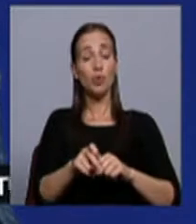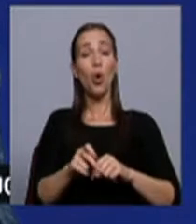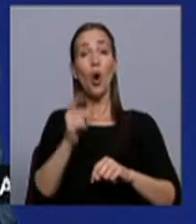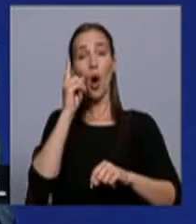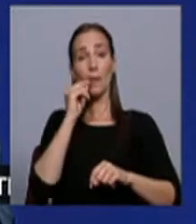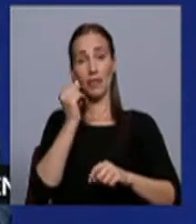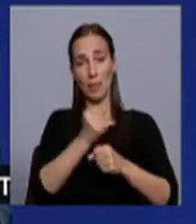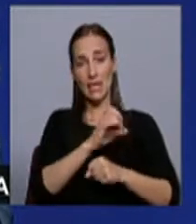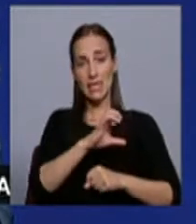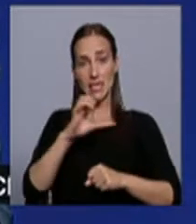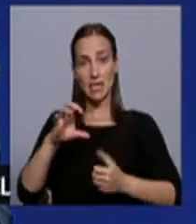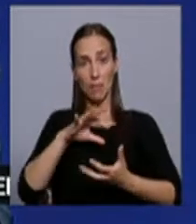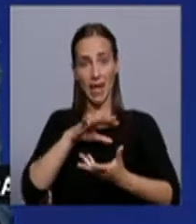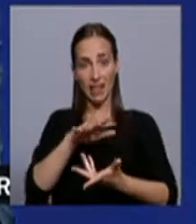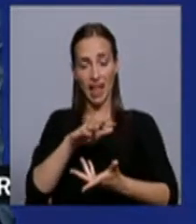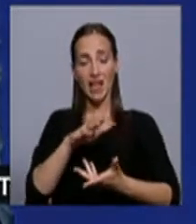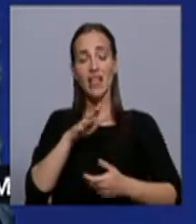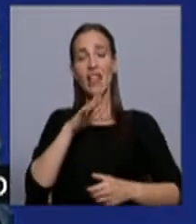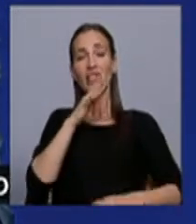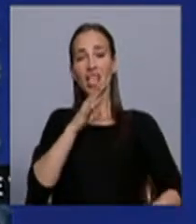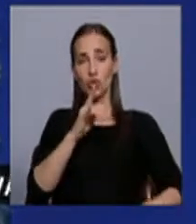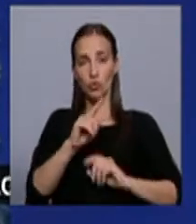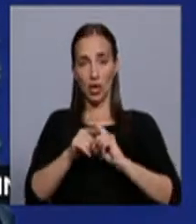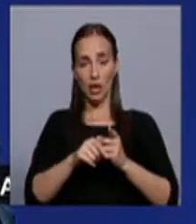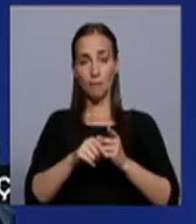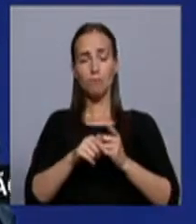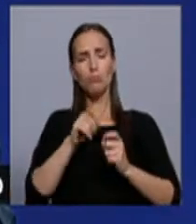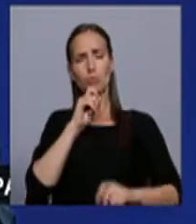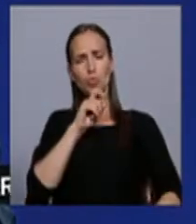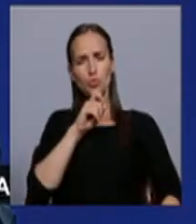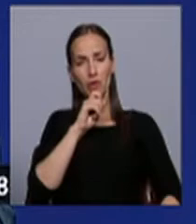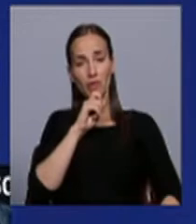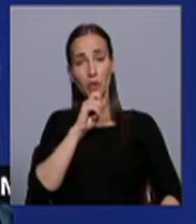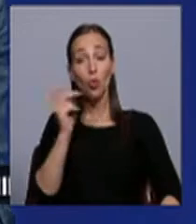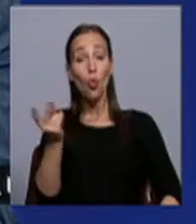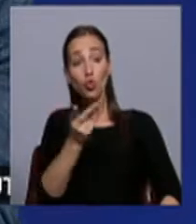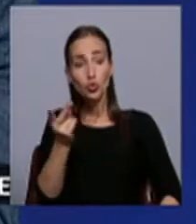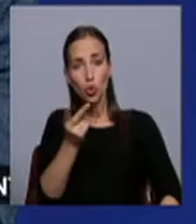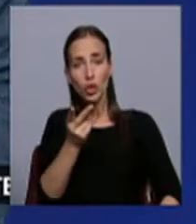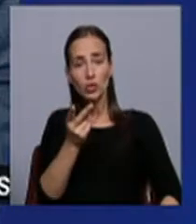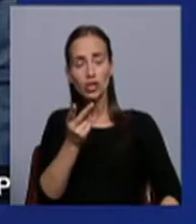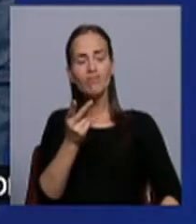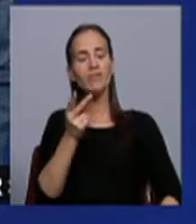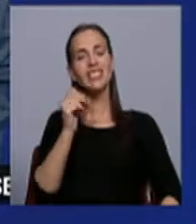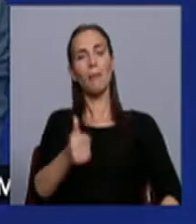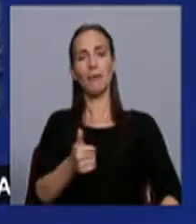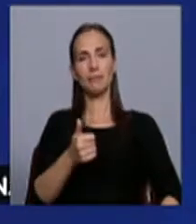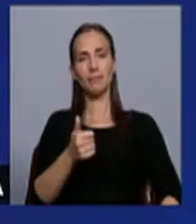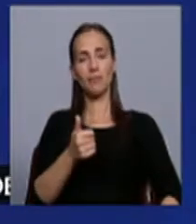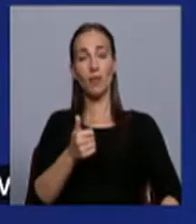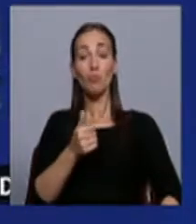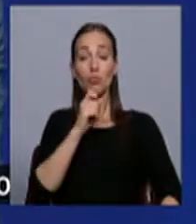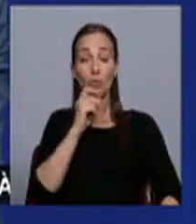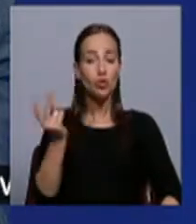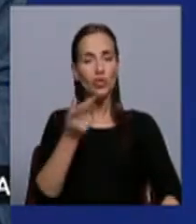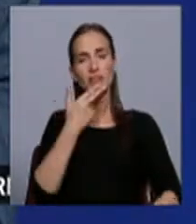tecnologicamente incontestáveis, mas com detecções diferentes. Entra agora nesta história toda um cientista planetário, John Morrows, que diz o